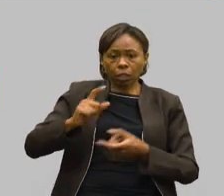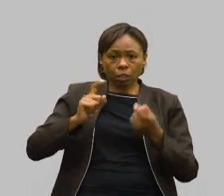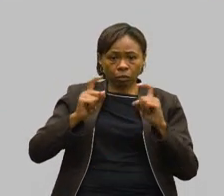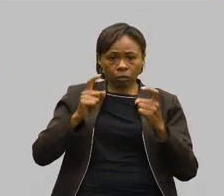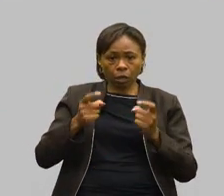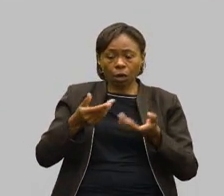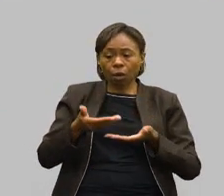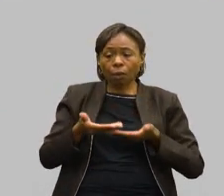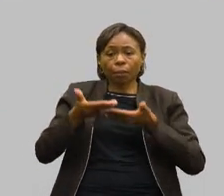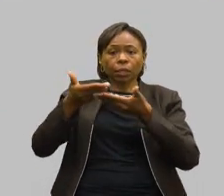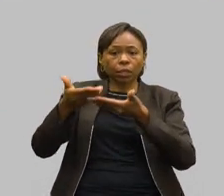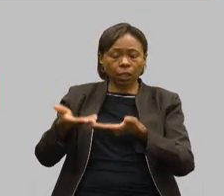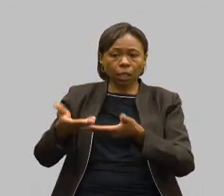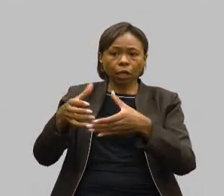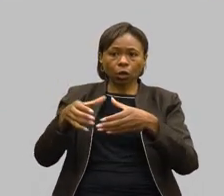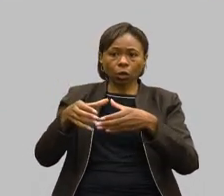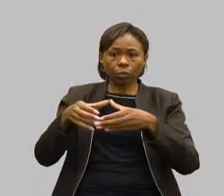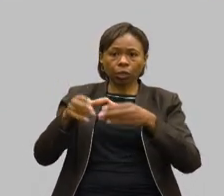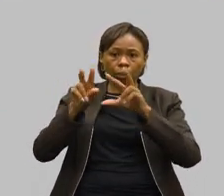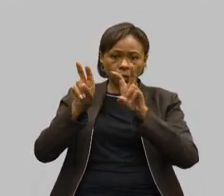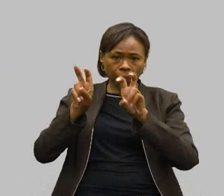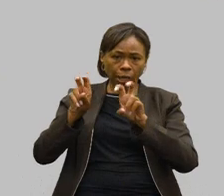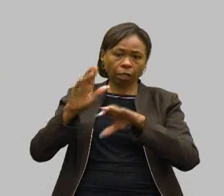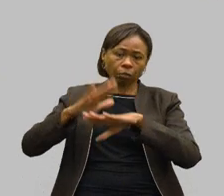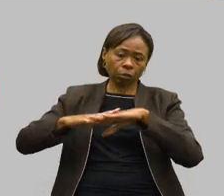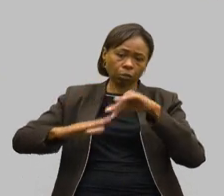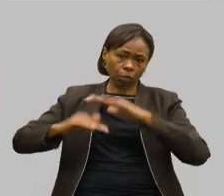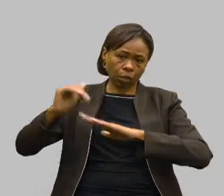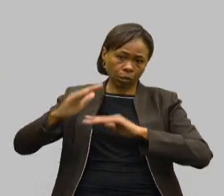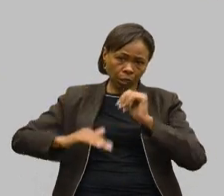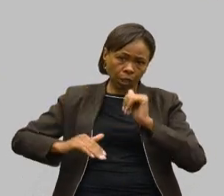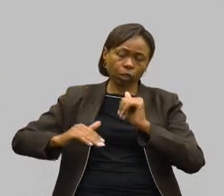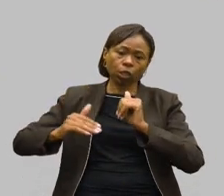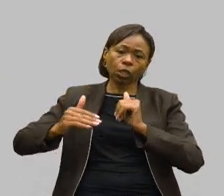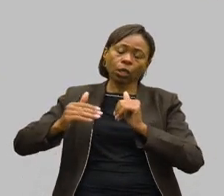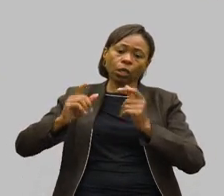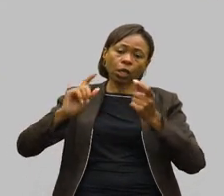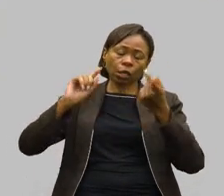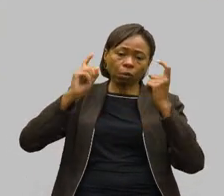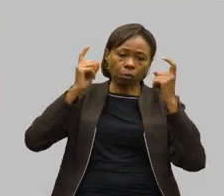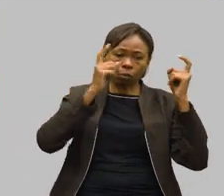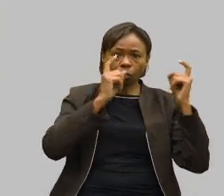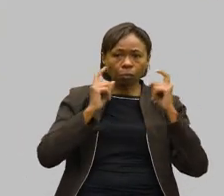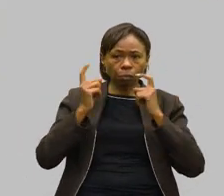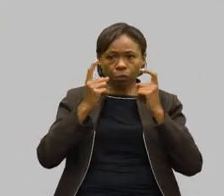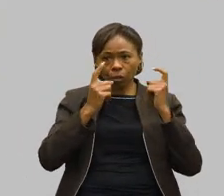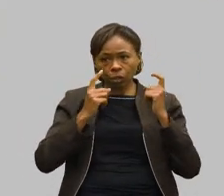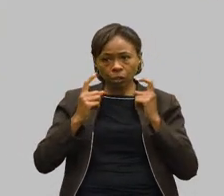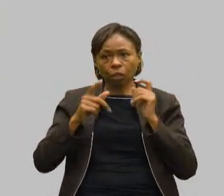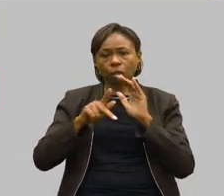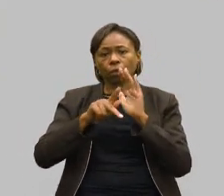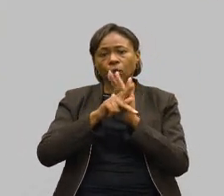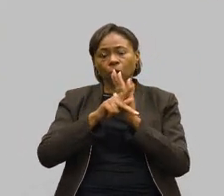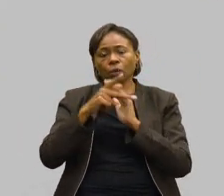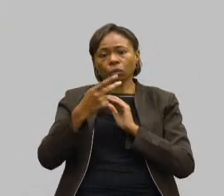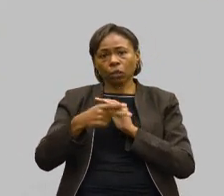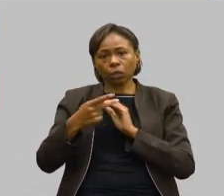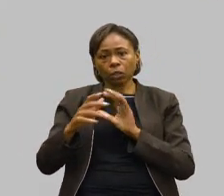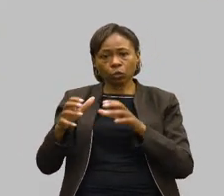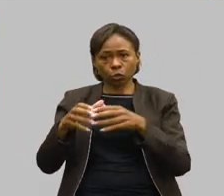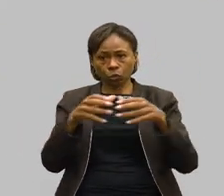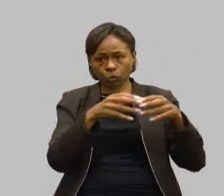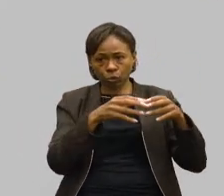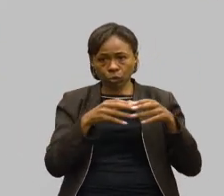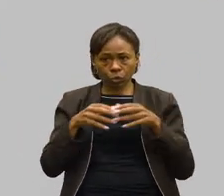na comissão temática competente e serão apreciados nas reuniões ordinárias das comissões.